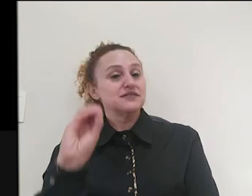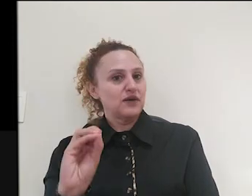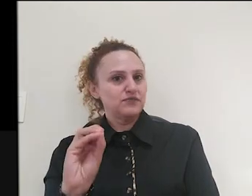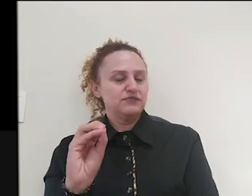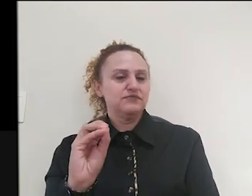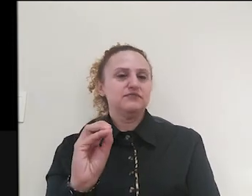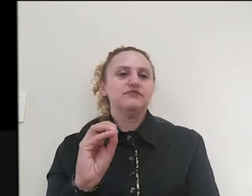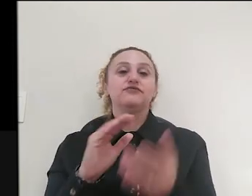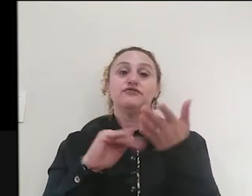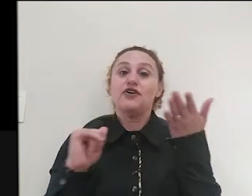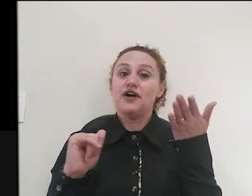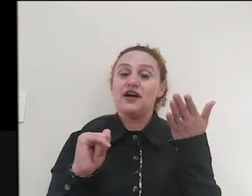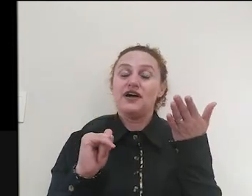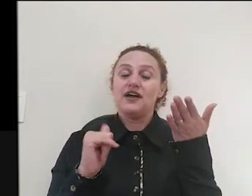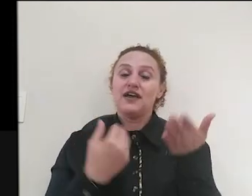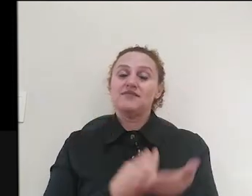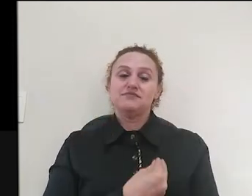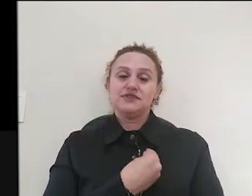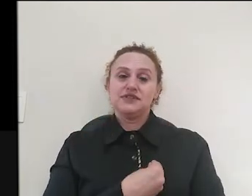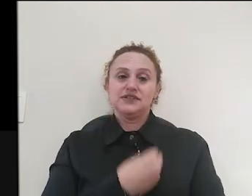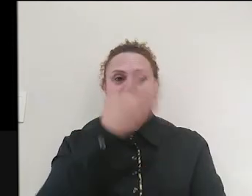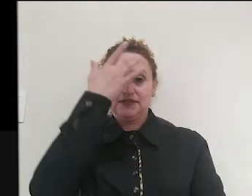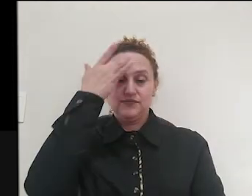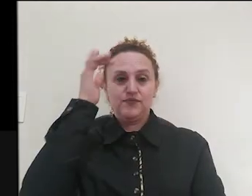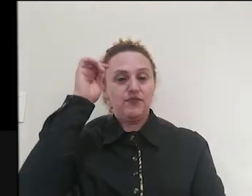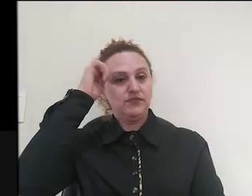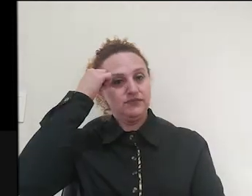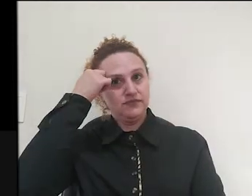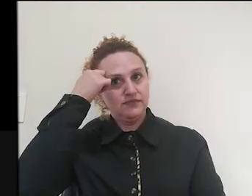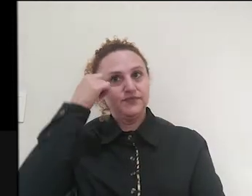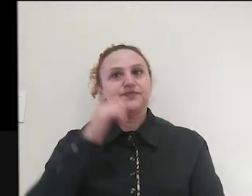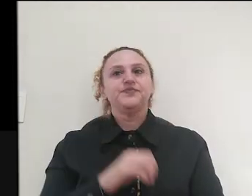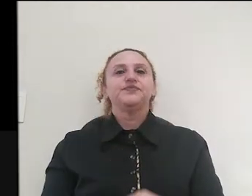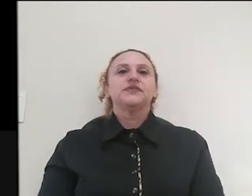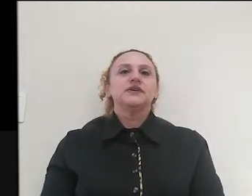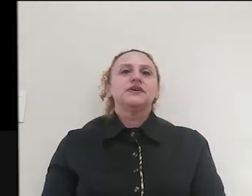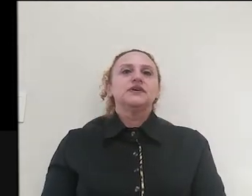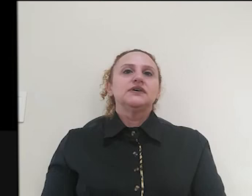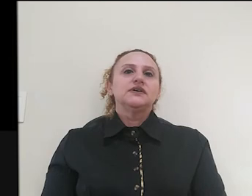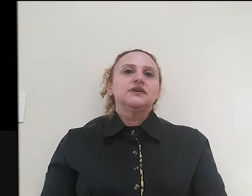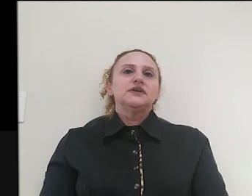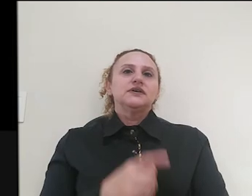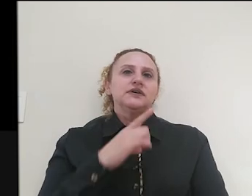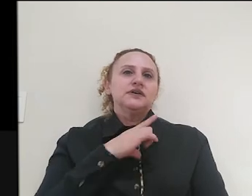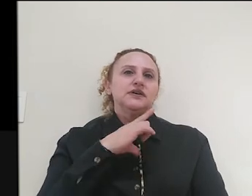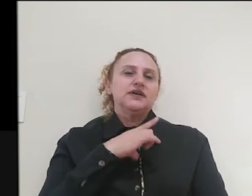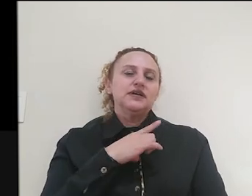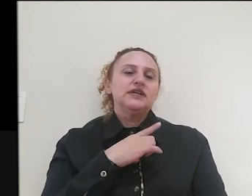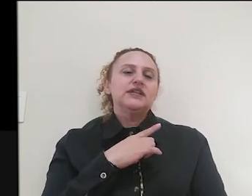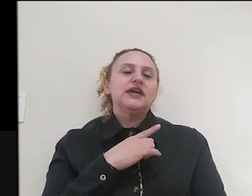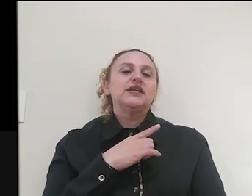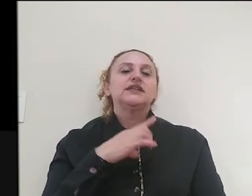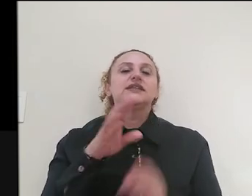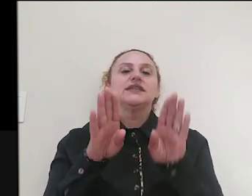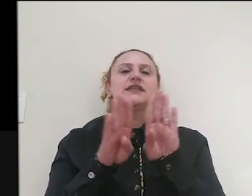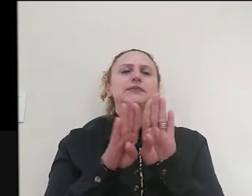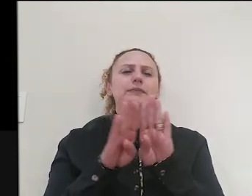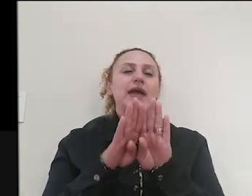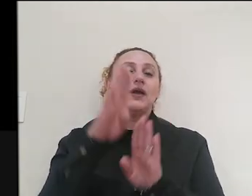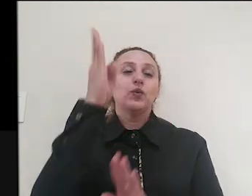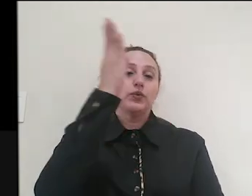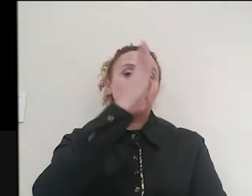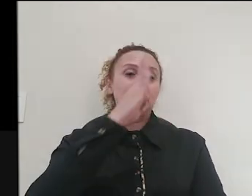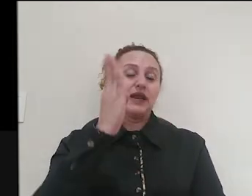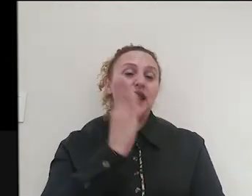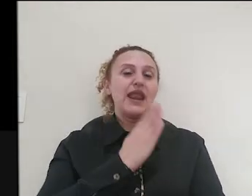negro. Também são características a valorização da imaginação, o culto à natureza e o nacionalismo,